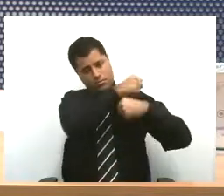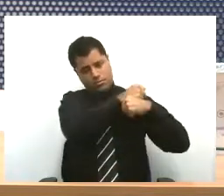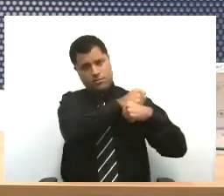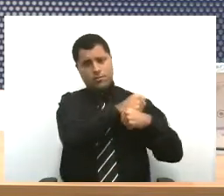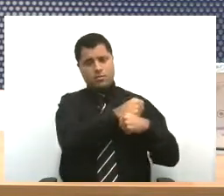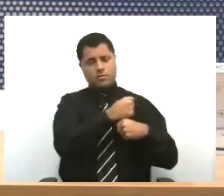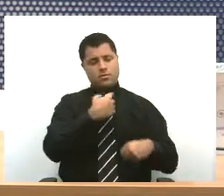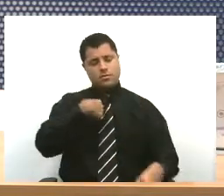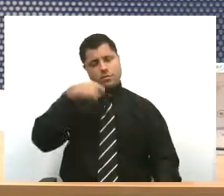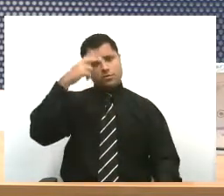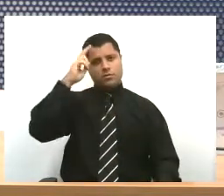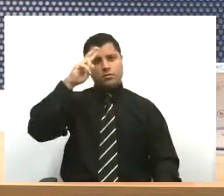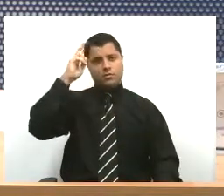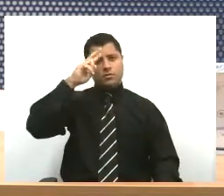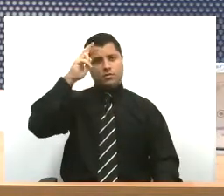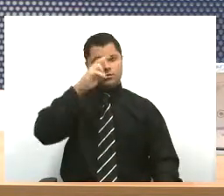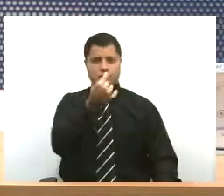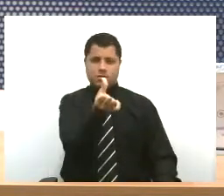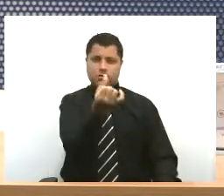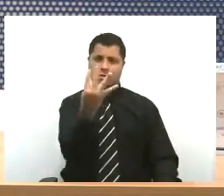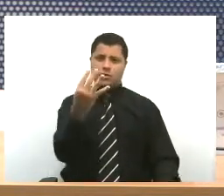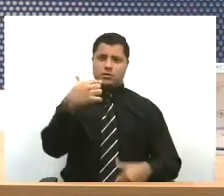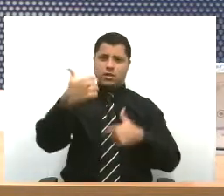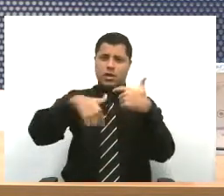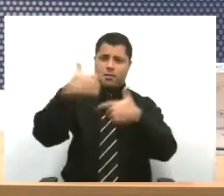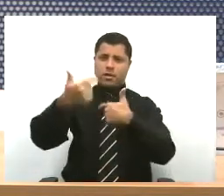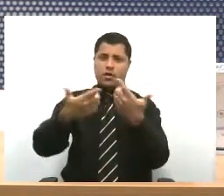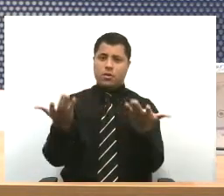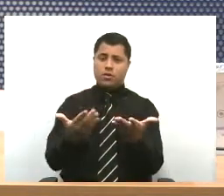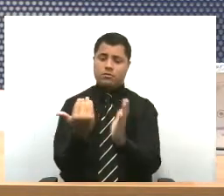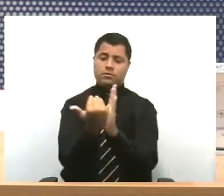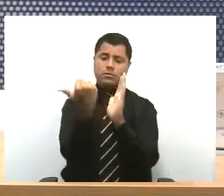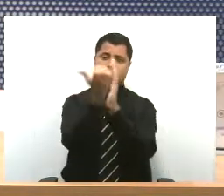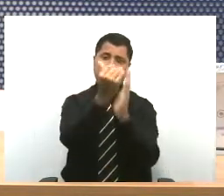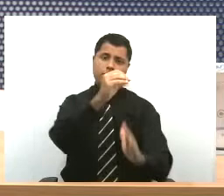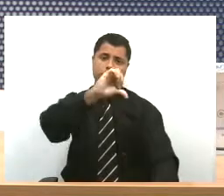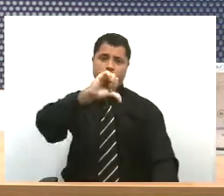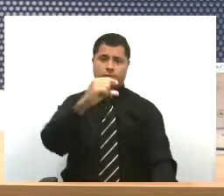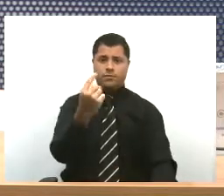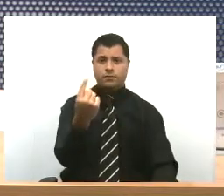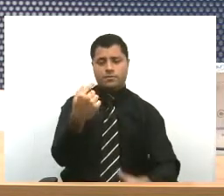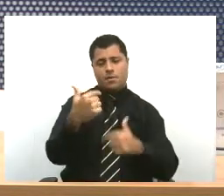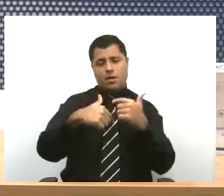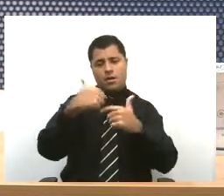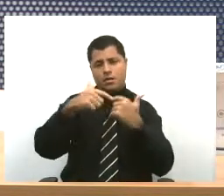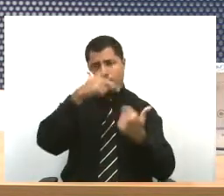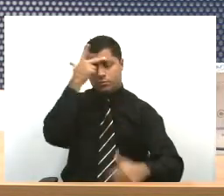se eu me lembro bem, era 64 trabalhadores, hoje a gente conta com 91 trabalhadores.